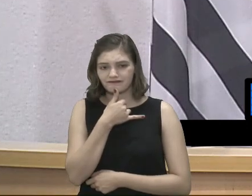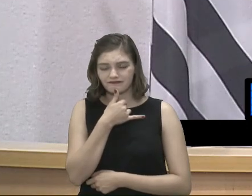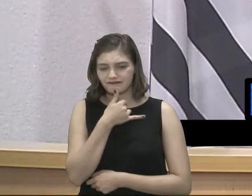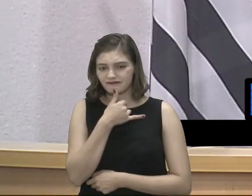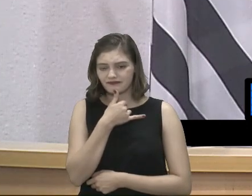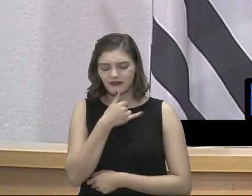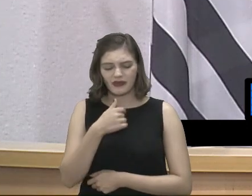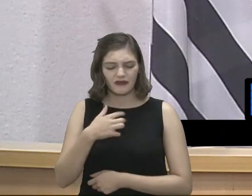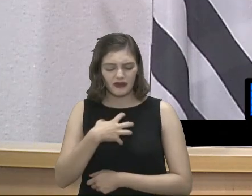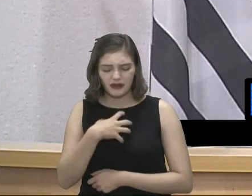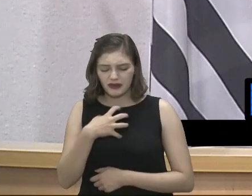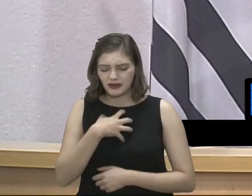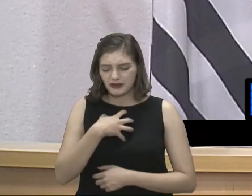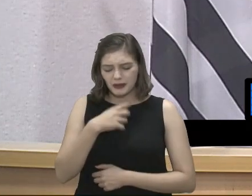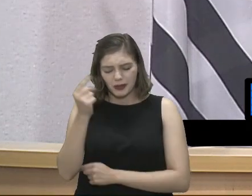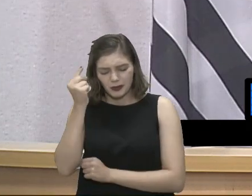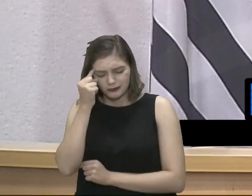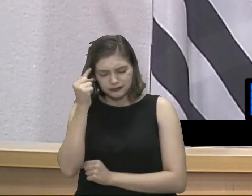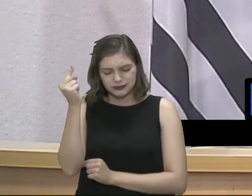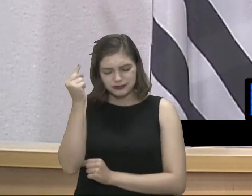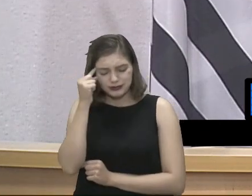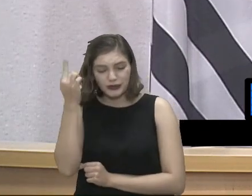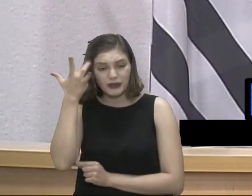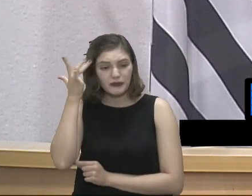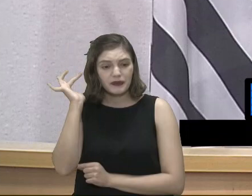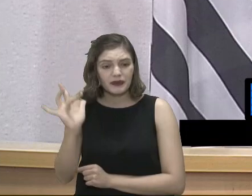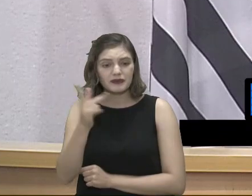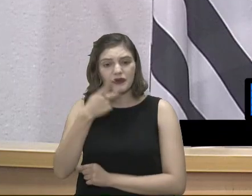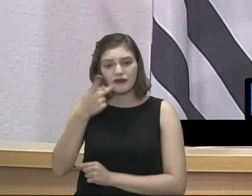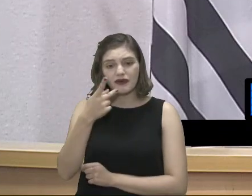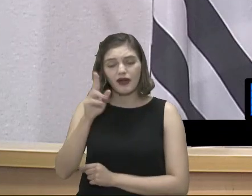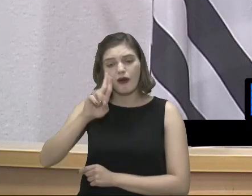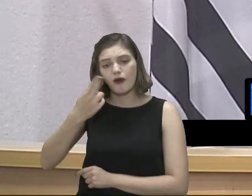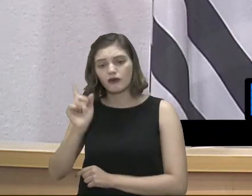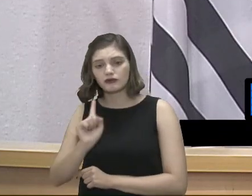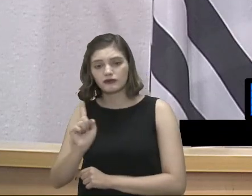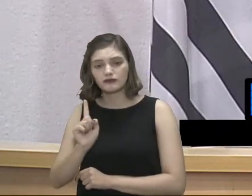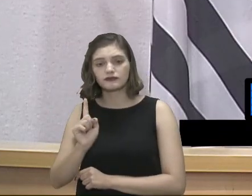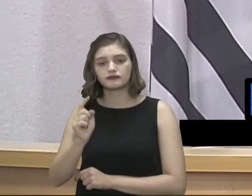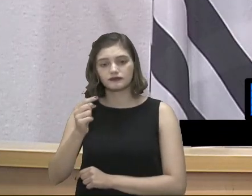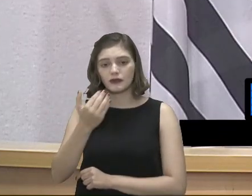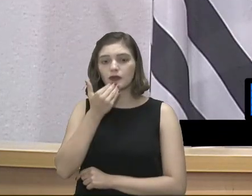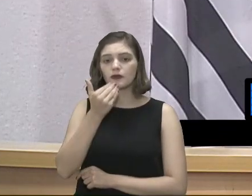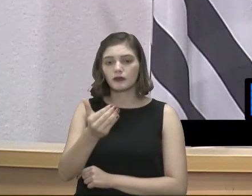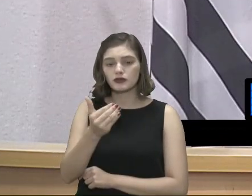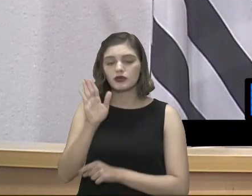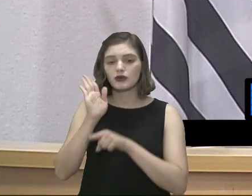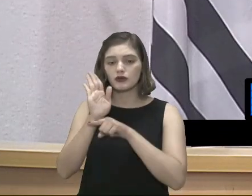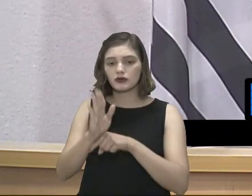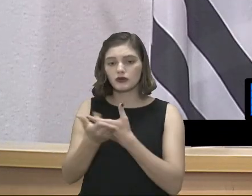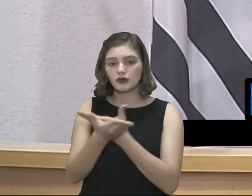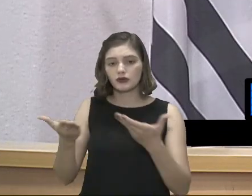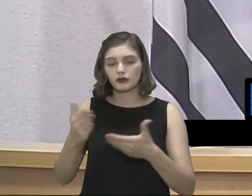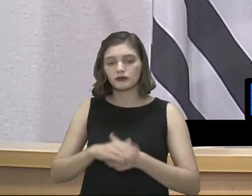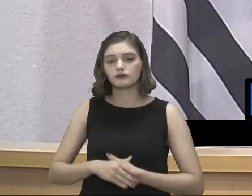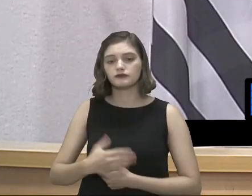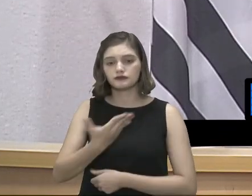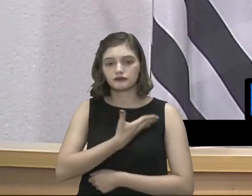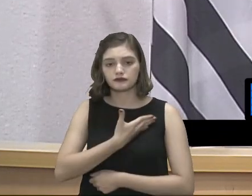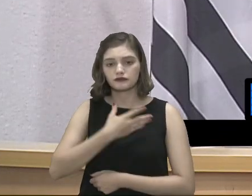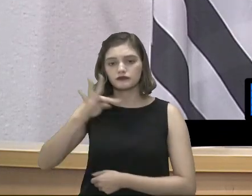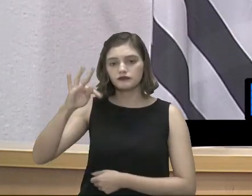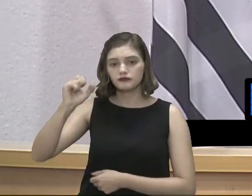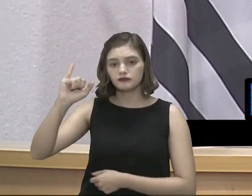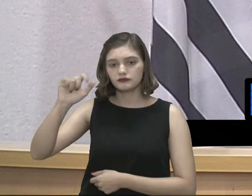martelando em mim por dias. Eu nem sabia se eu ia falar disso ou não, mas por fim eu fui pedir auxílio, inclusive para nossa excelência Thalita,